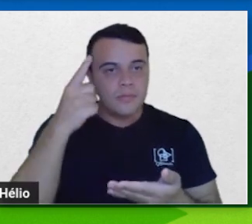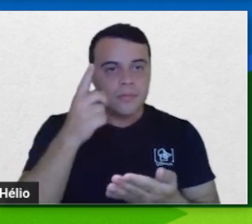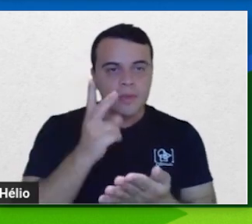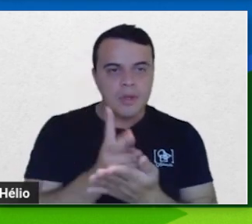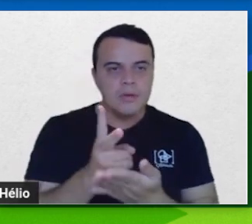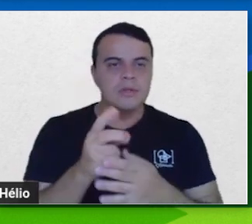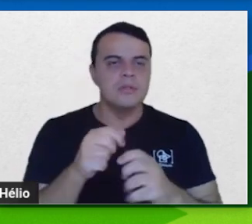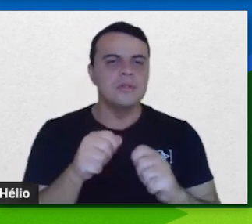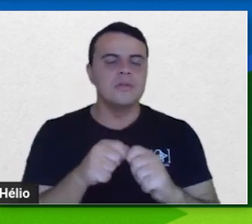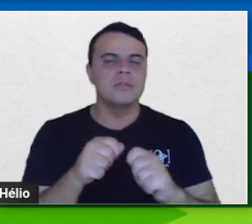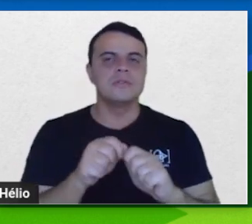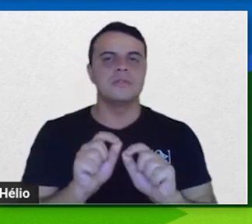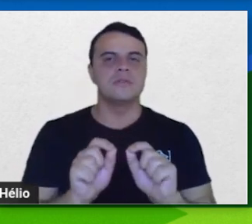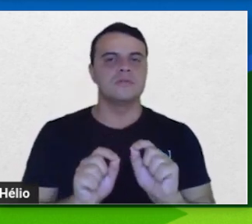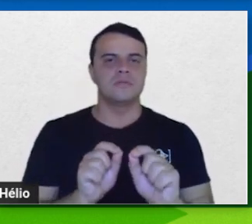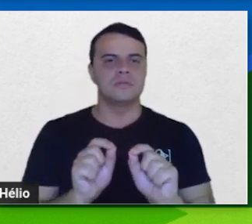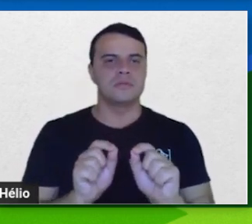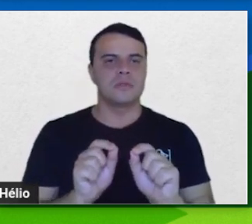isso sem